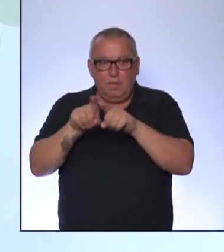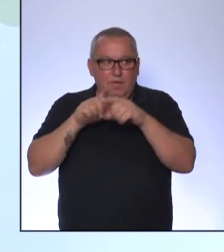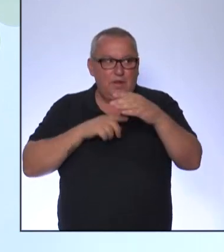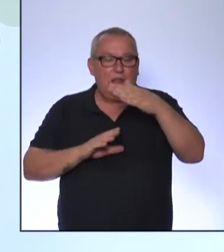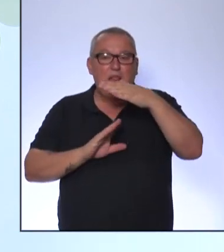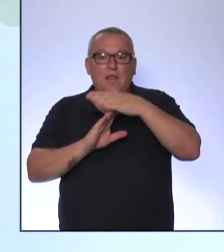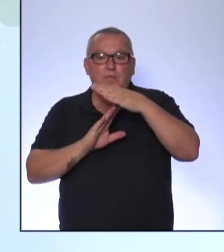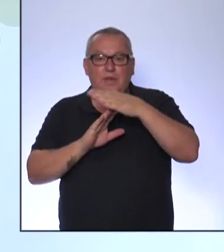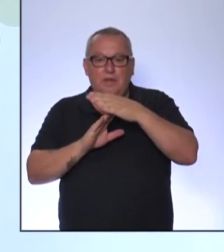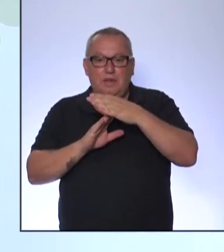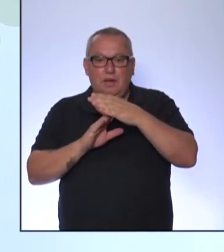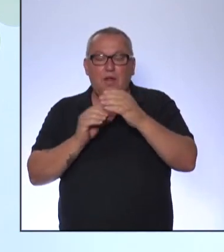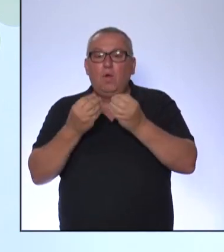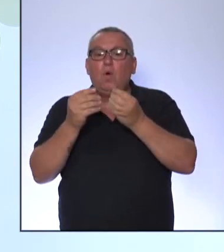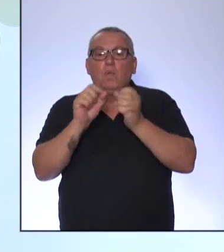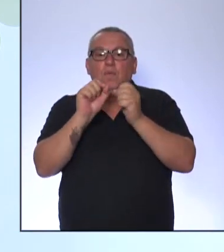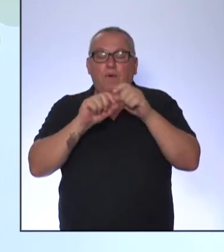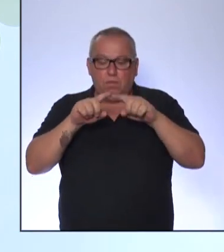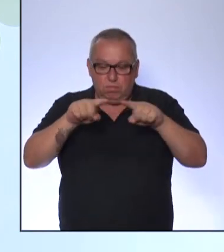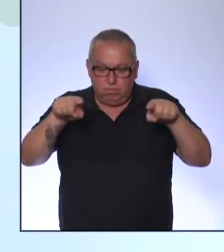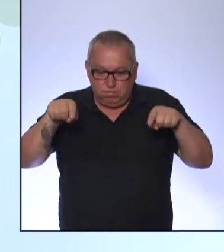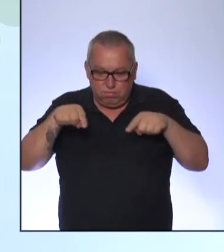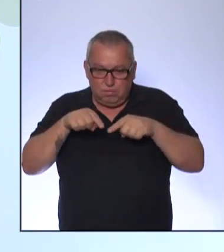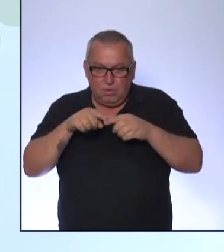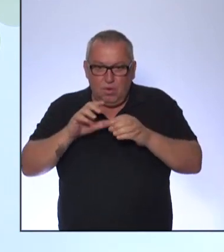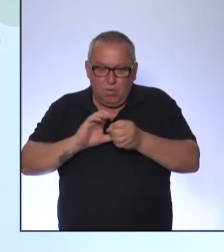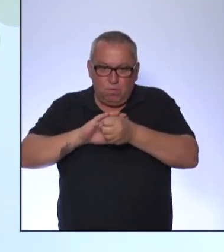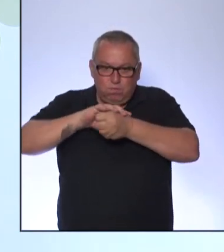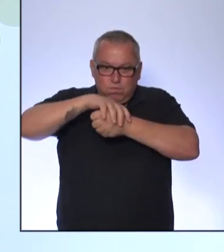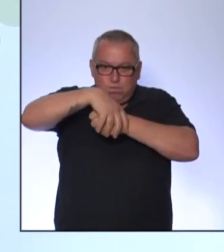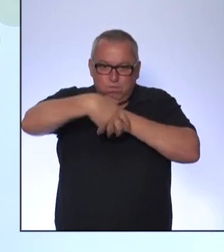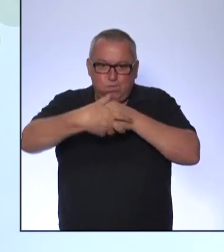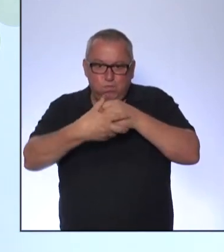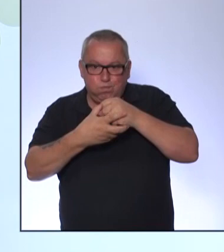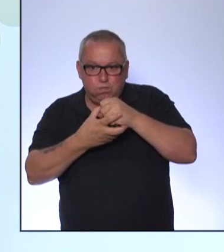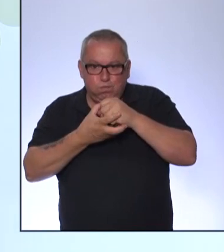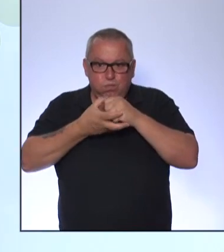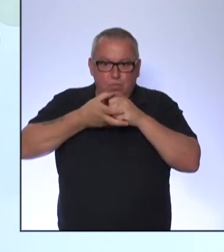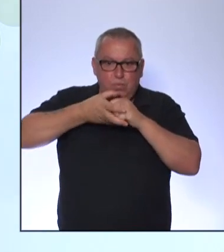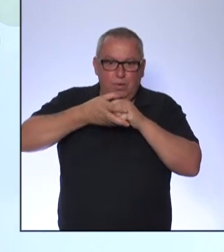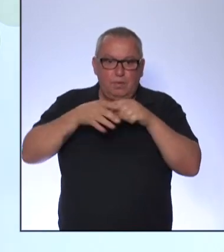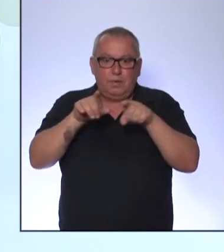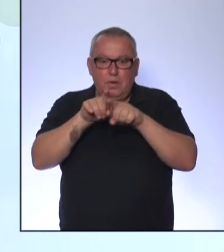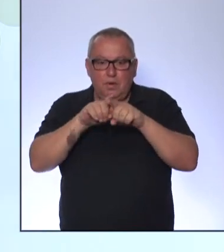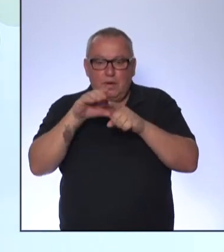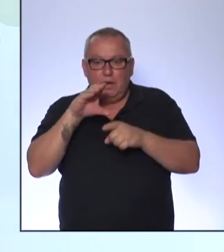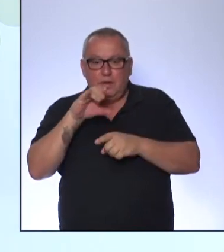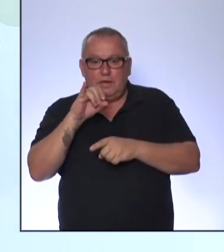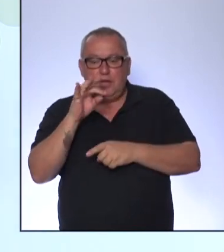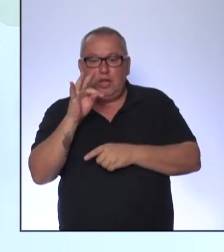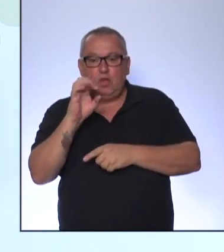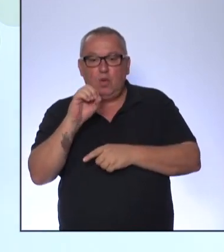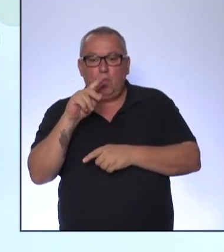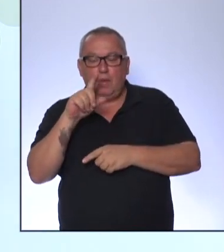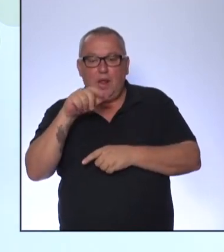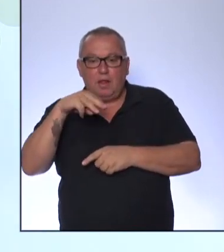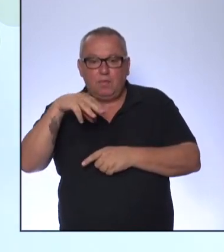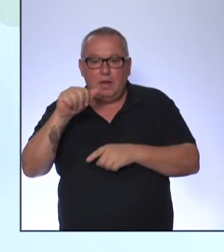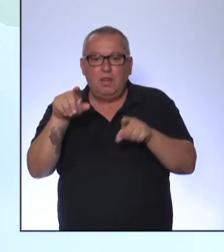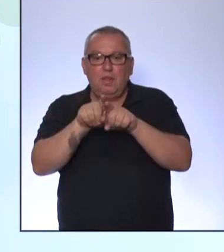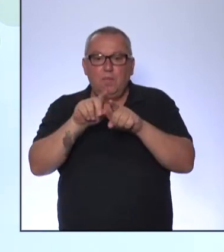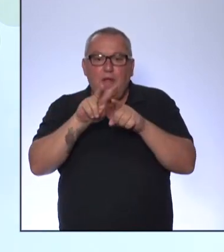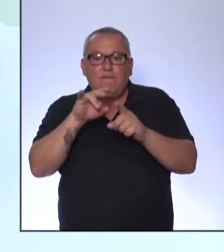delimitada. Quem delimita? A membrana. Ela vai ter uma estrutura interna, essa estrutura interna vai ser o citoplasma. Nesse citoplasma, a gente vai